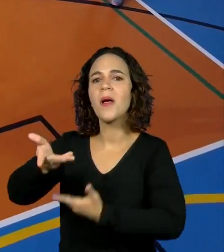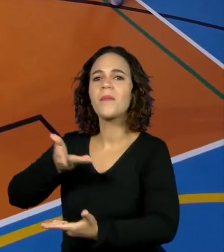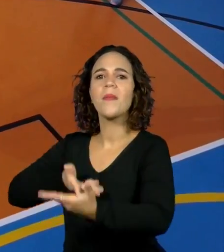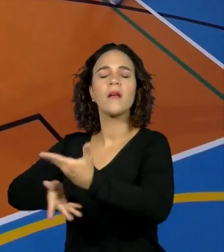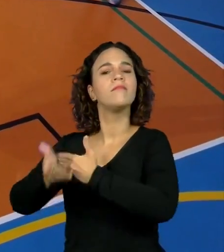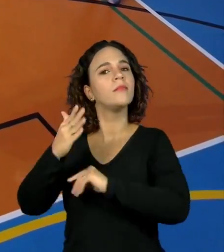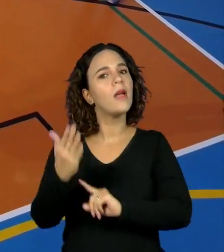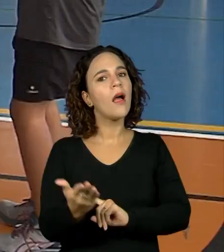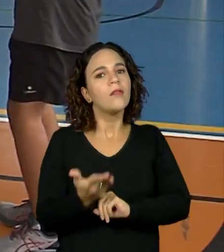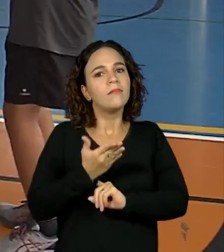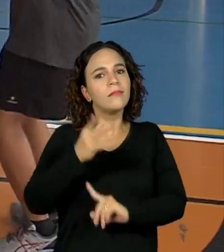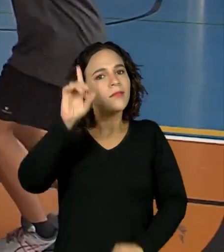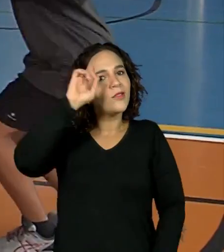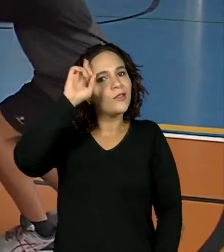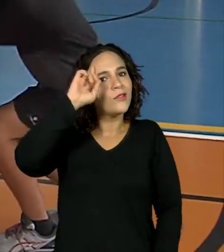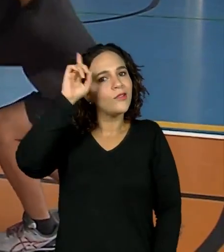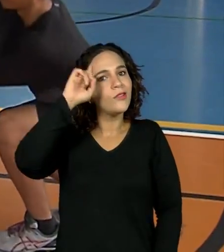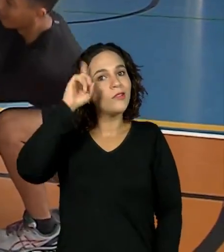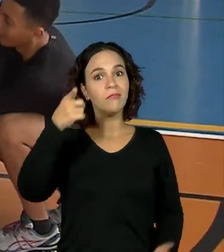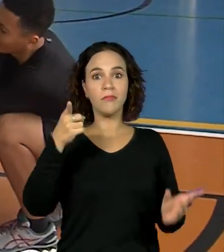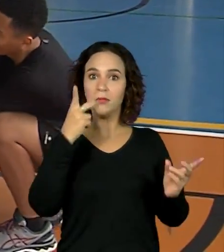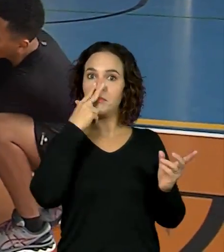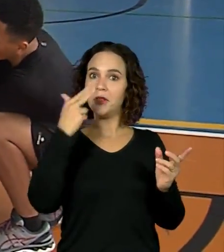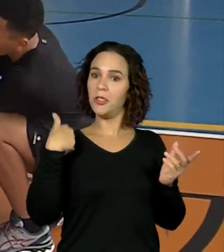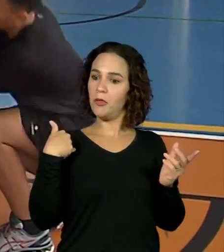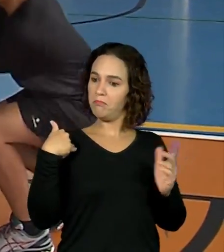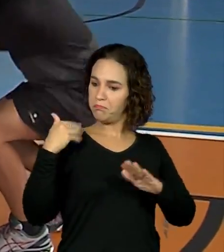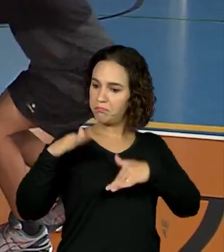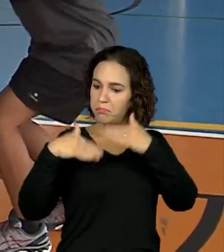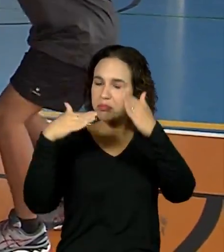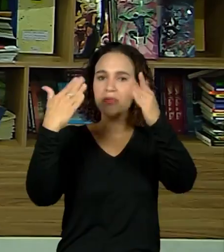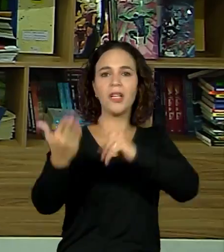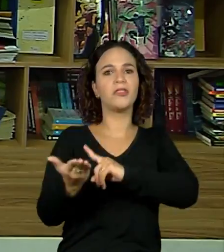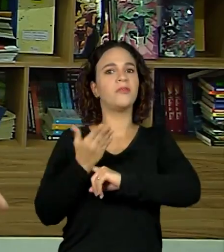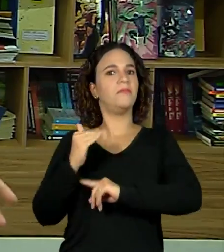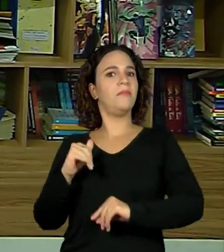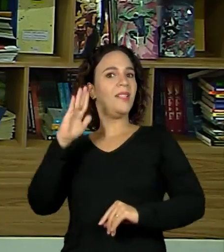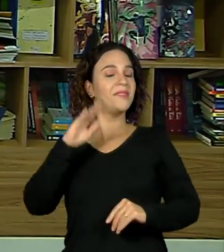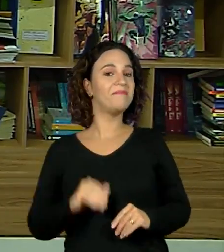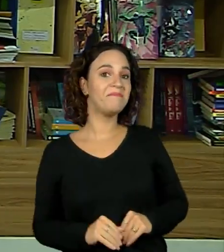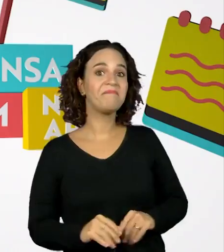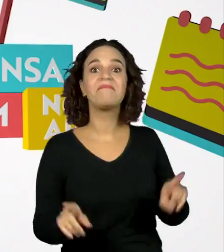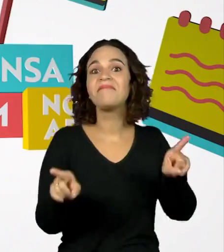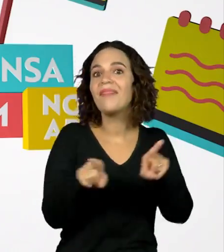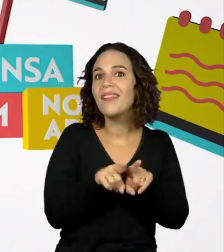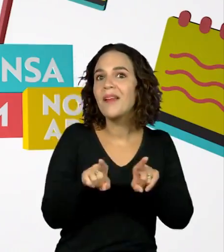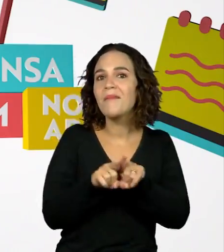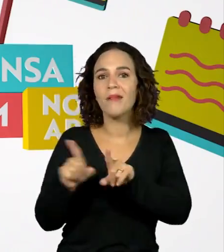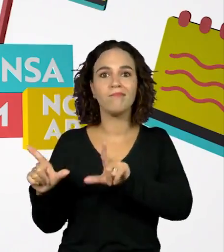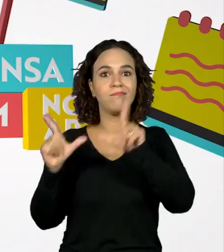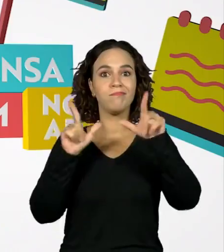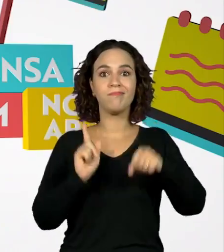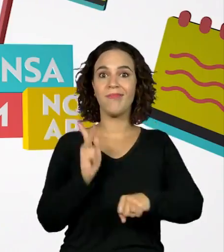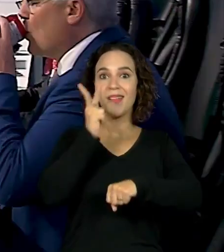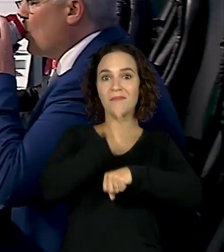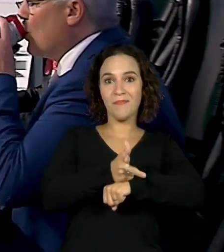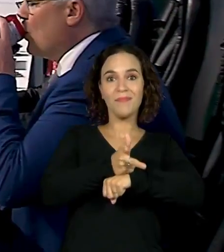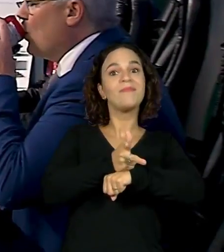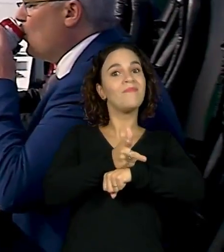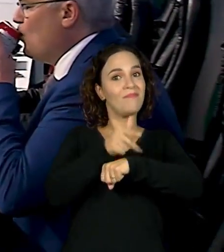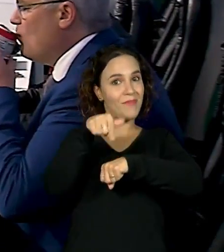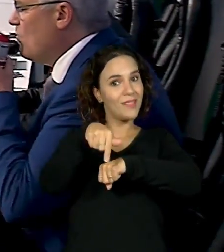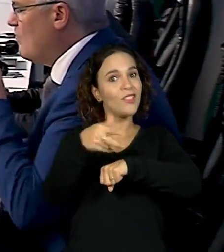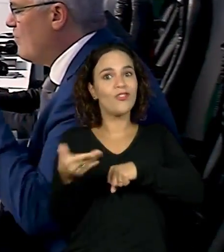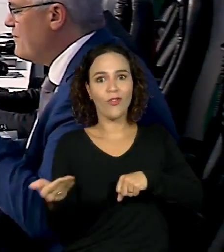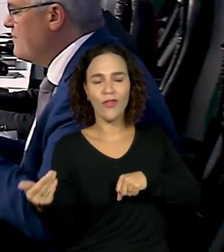ajuda muito no seu dia a dia e conforme você vai crescendo, isso vai te ajudando cada vez mais. E ainda no quadro Imprensa Jovem no Ar, vamos